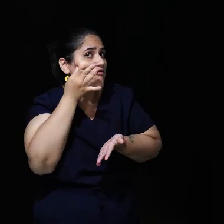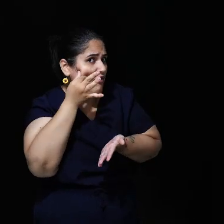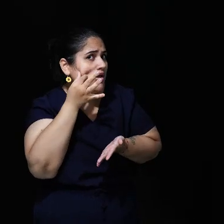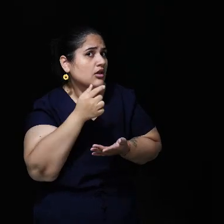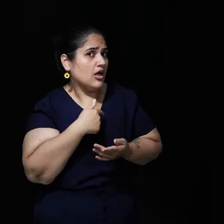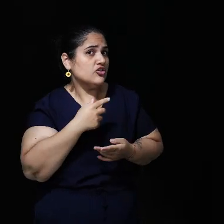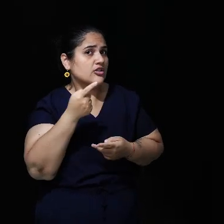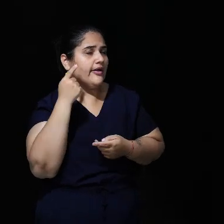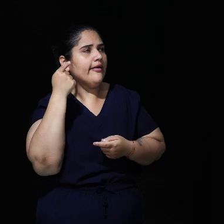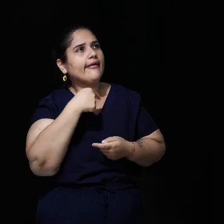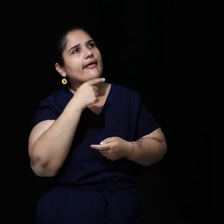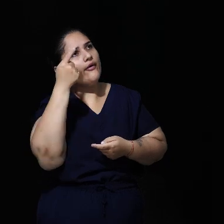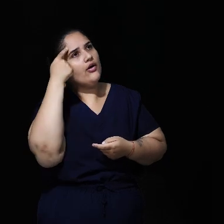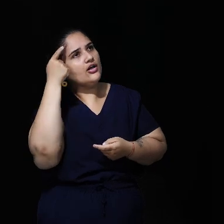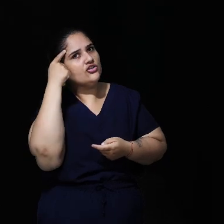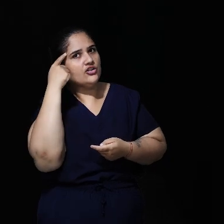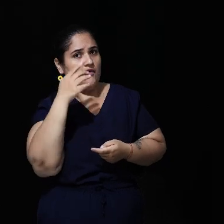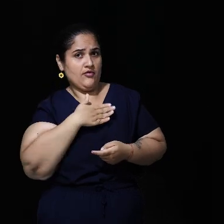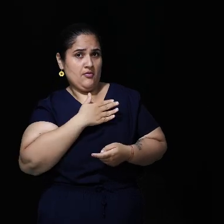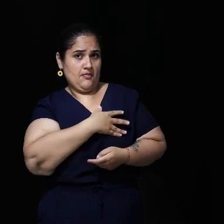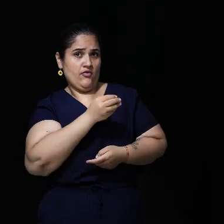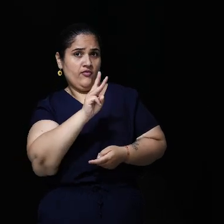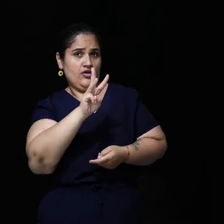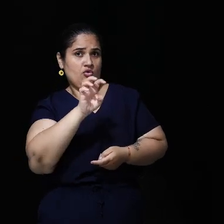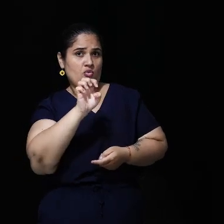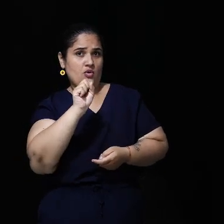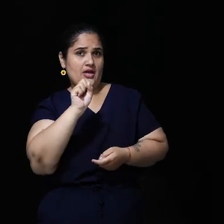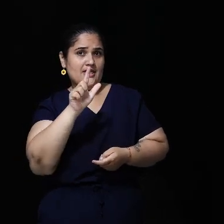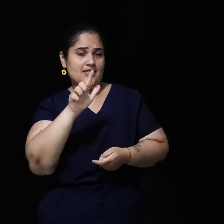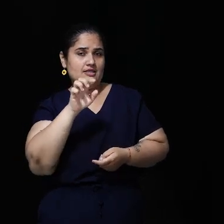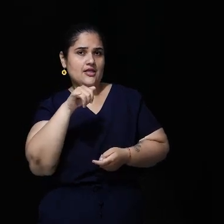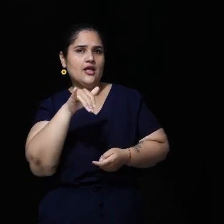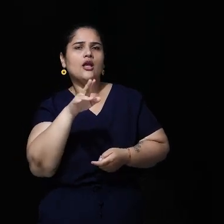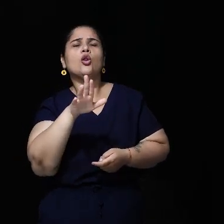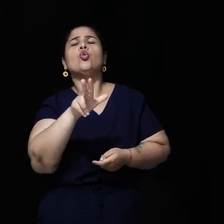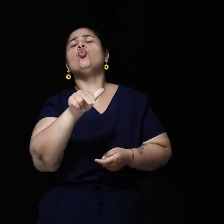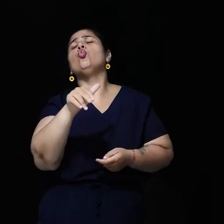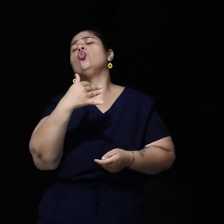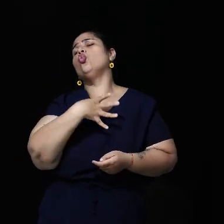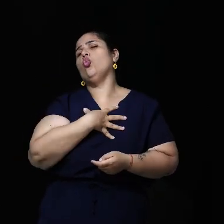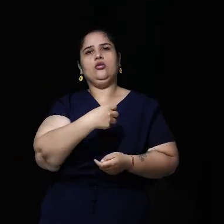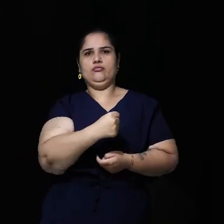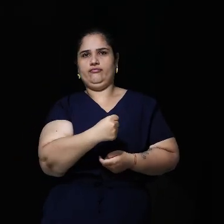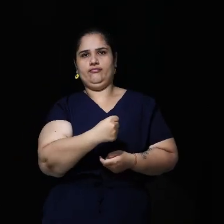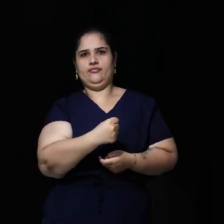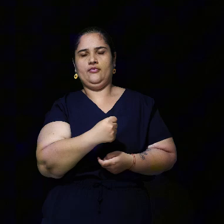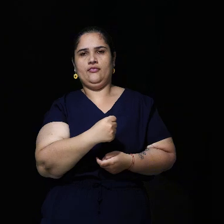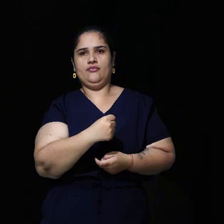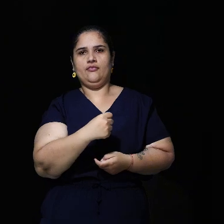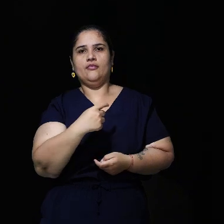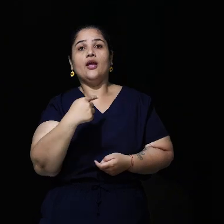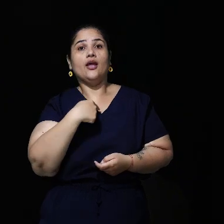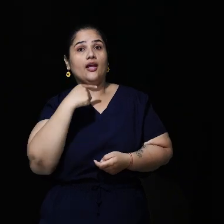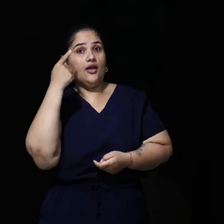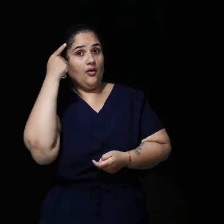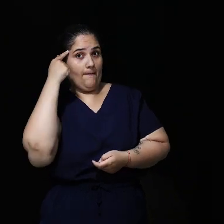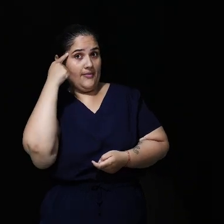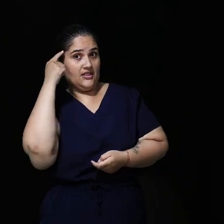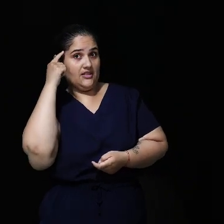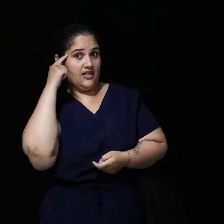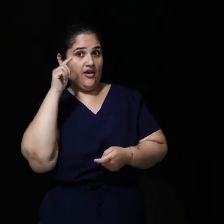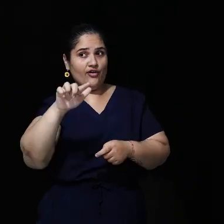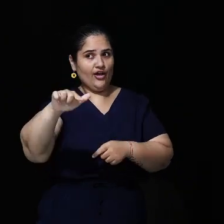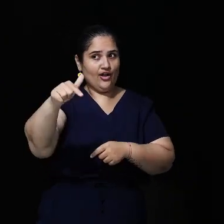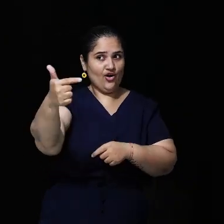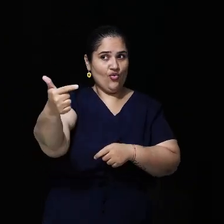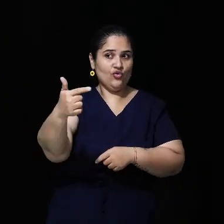eu achava que o Wesley não ia fazer isso. Eu já pensava com toda a sinceridade do coração. Eu já achava que era outro meu filho. Porque o meu filho vive 24